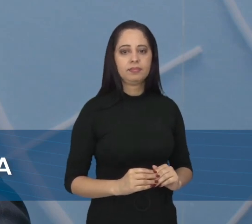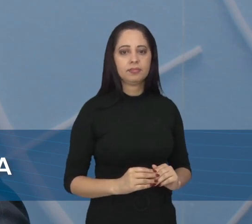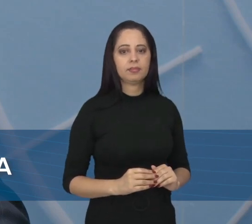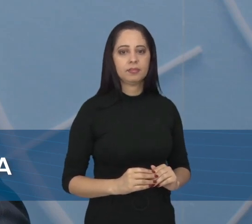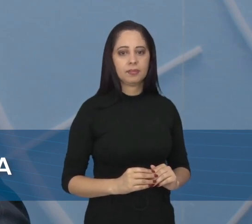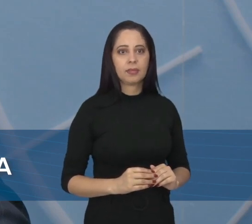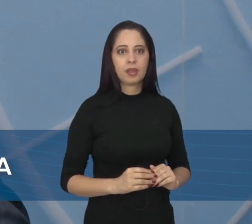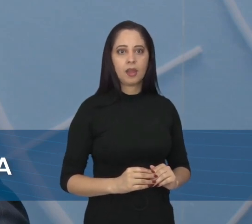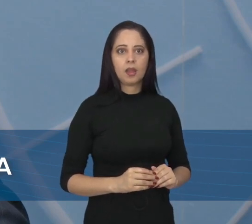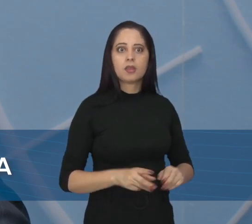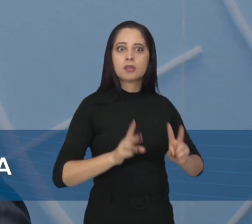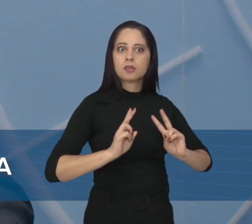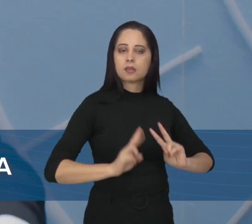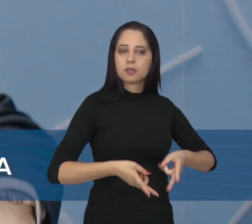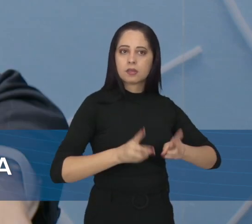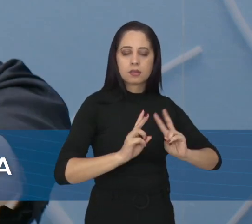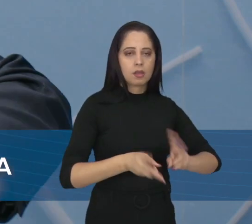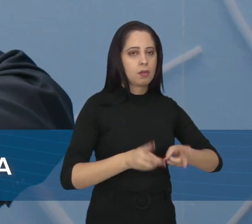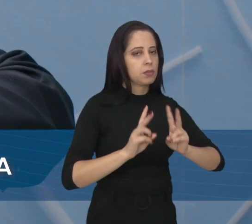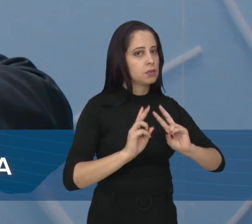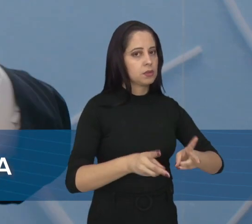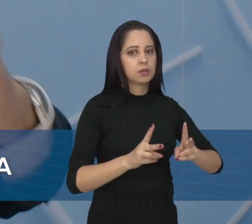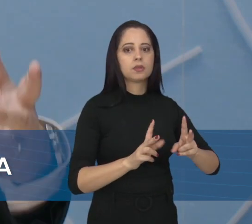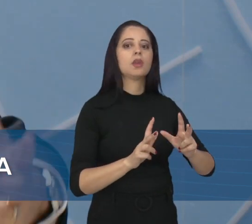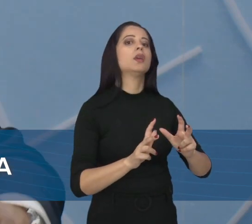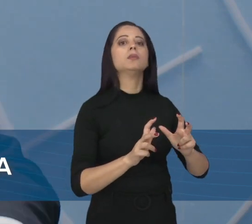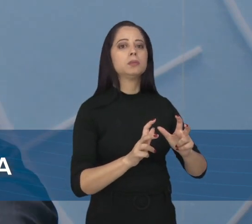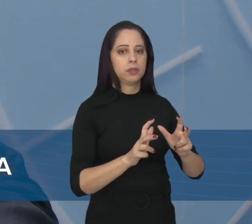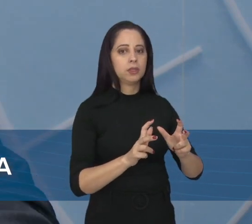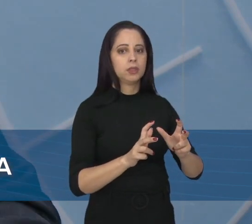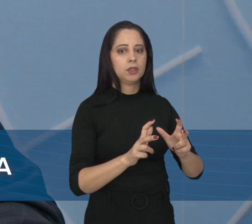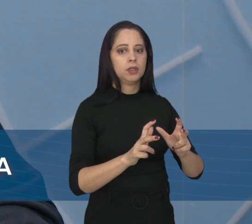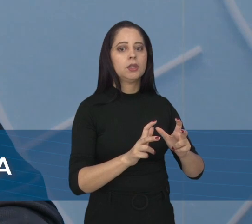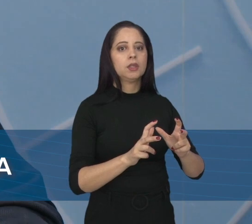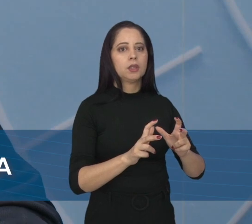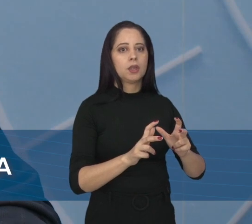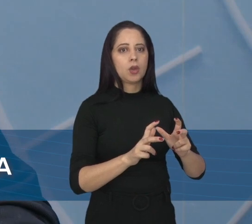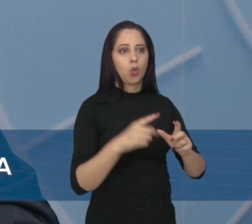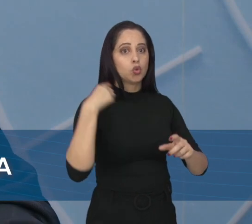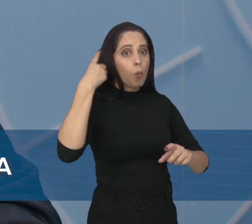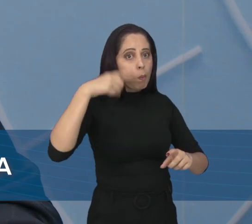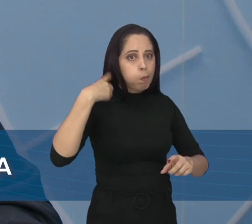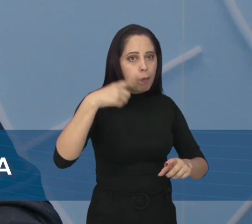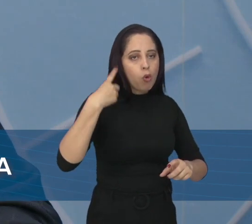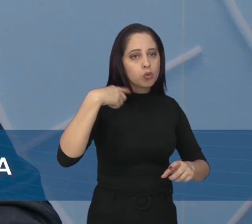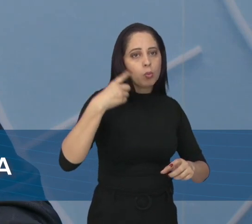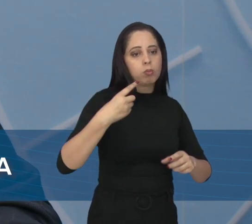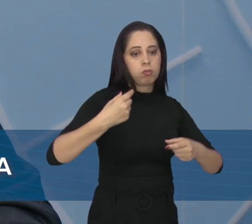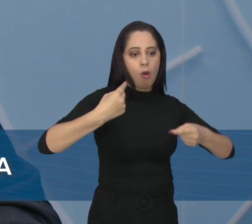as casas legislativas e os tribunais eles têm se debruçado